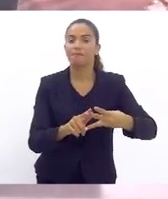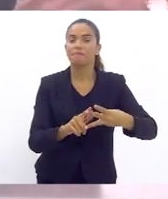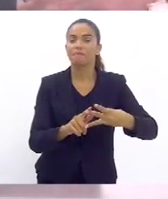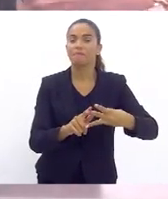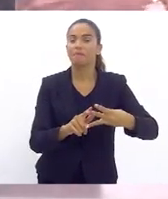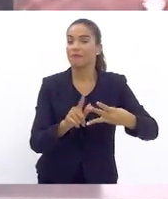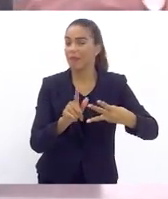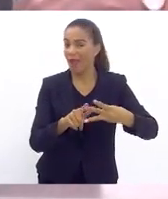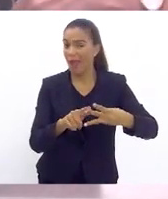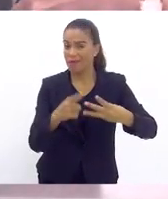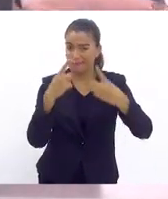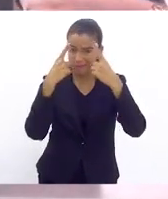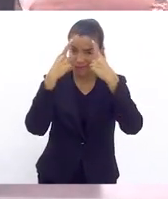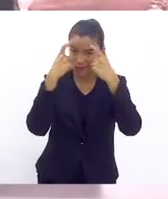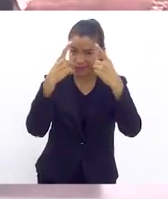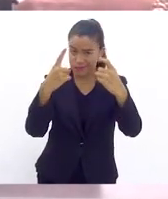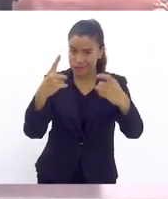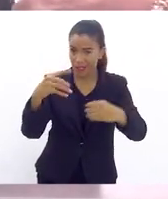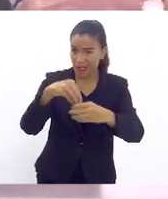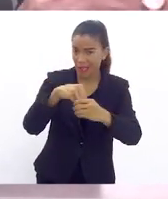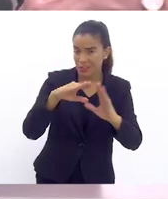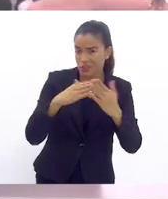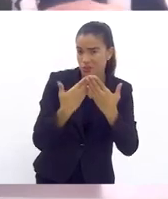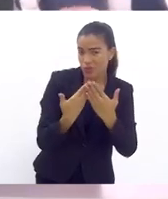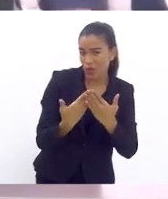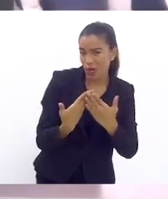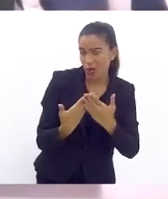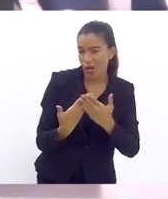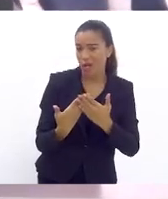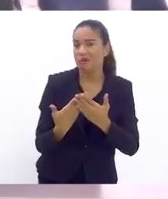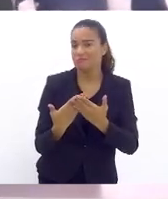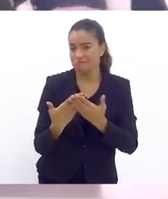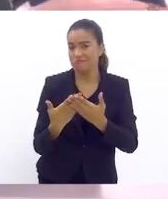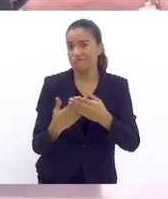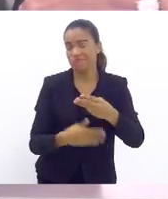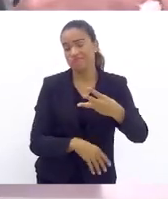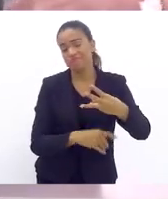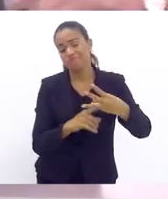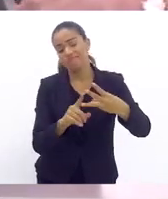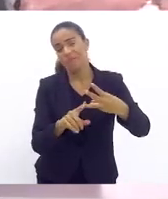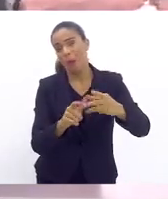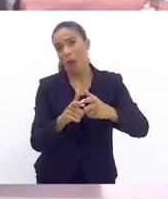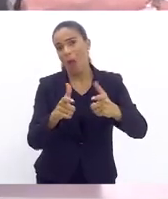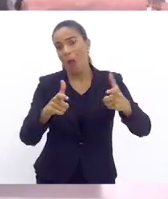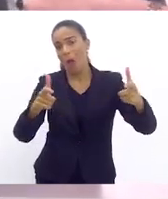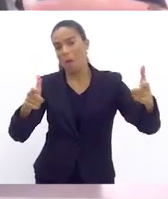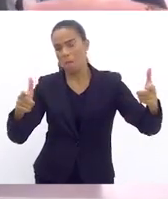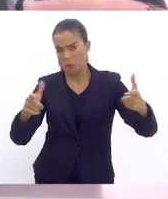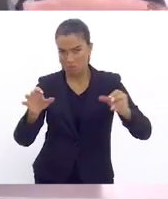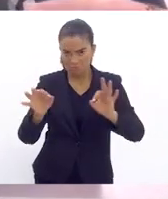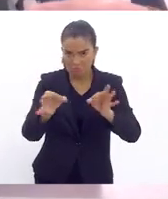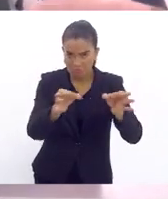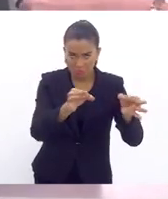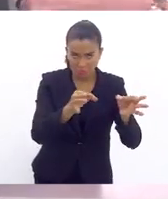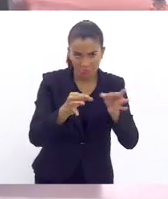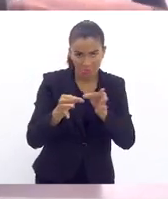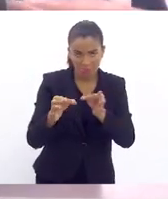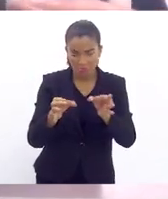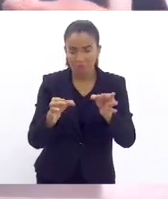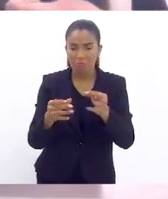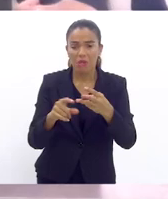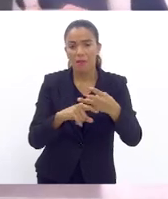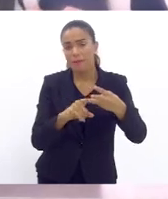a violência nas escolas cada vez recrudesce mais foto absolutamente relevante